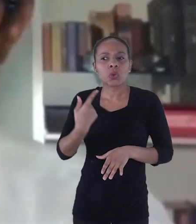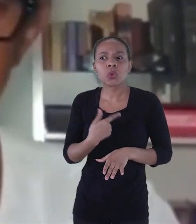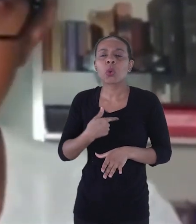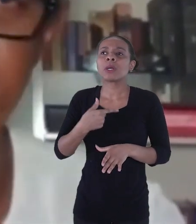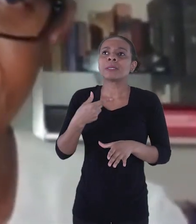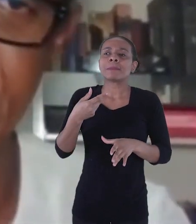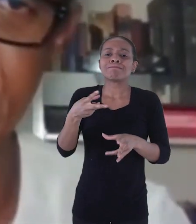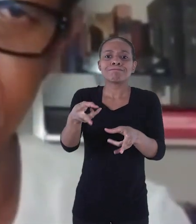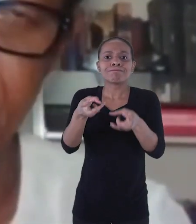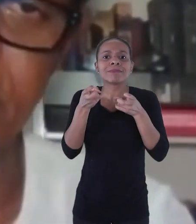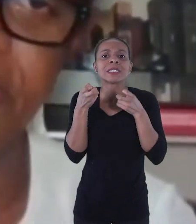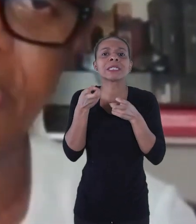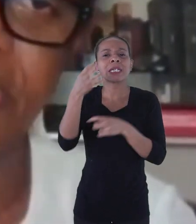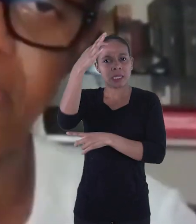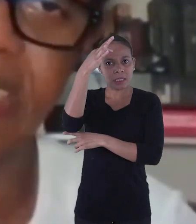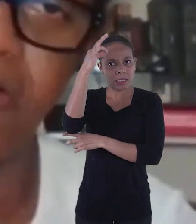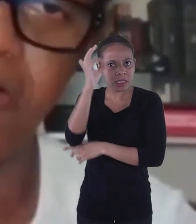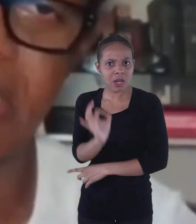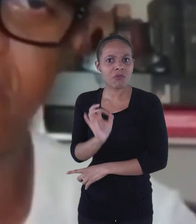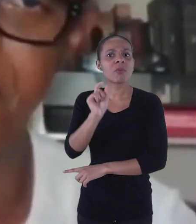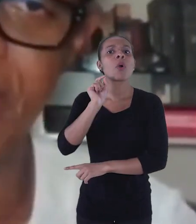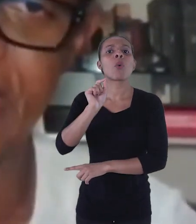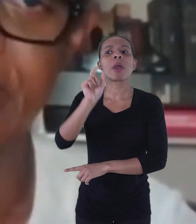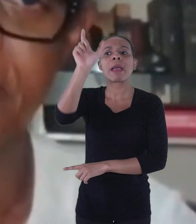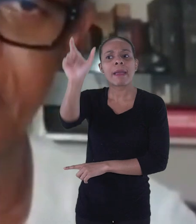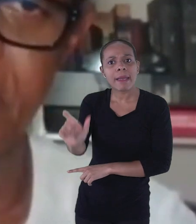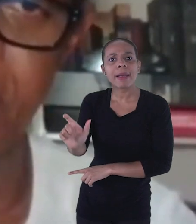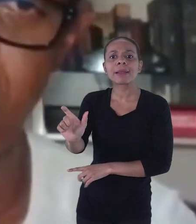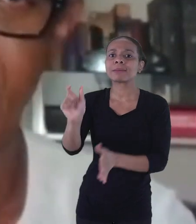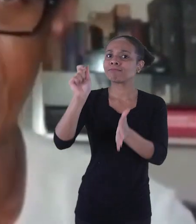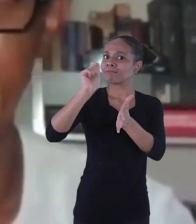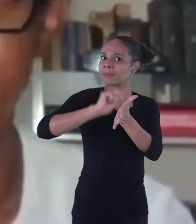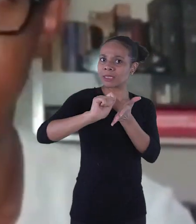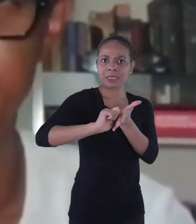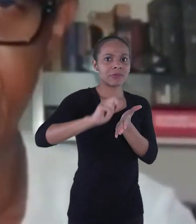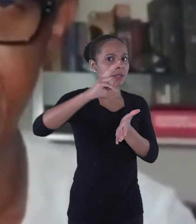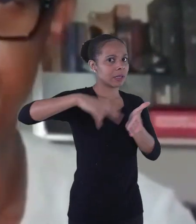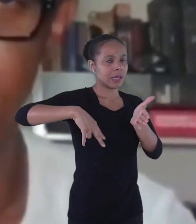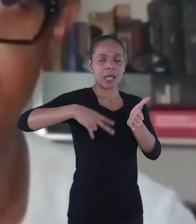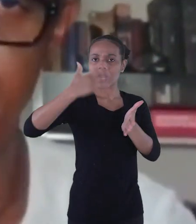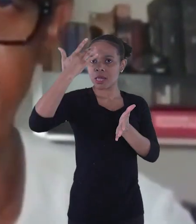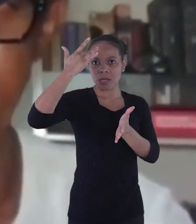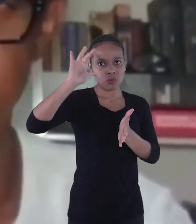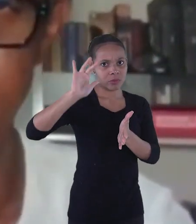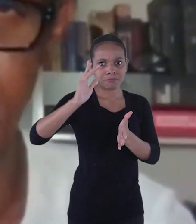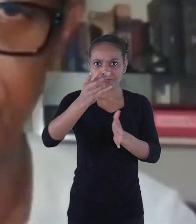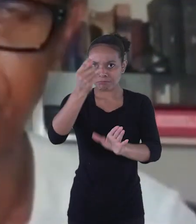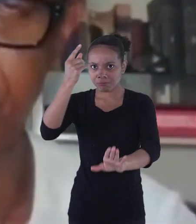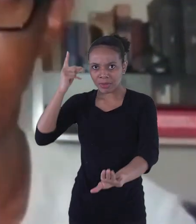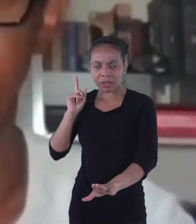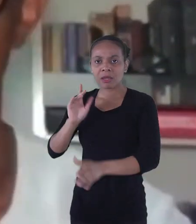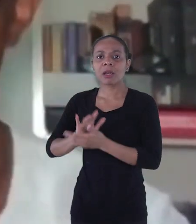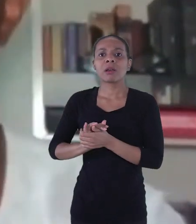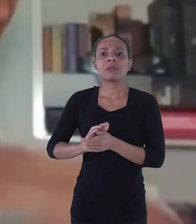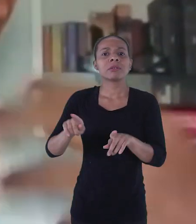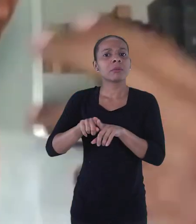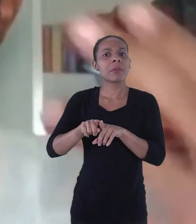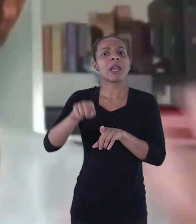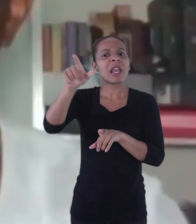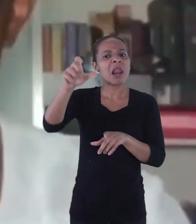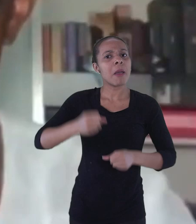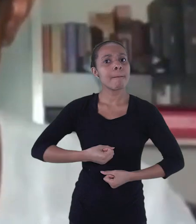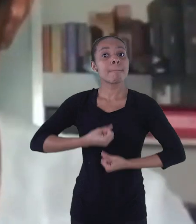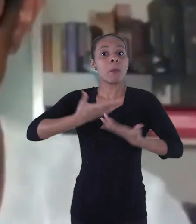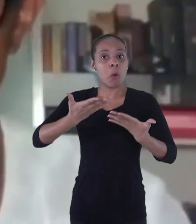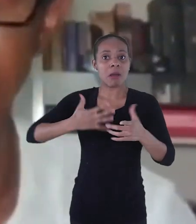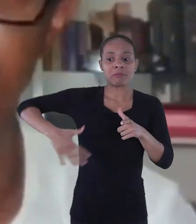refundamento e a afirmação de Carolina como analfabeta, como a catadora de lixo, como a poeta do lixo, como